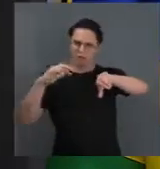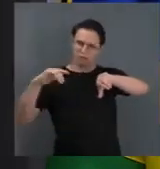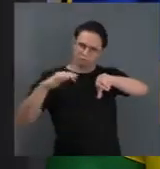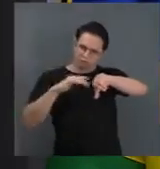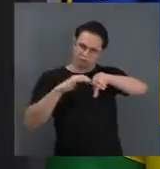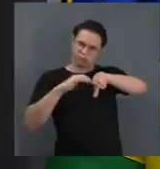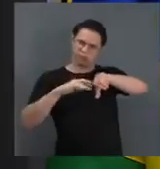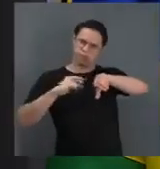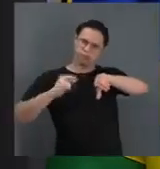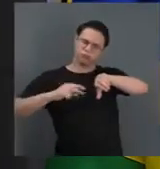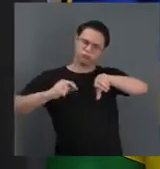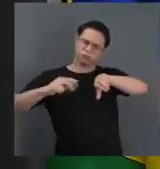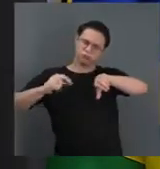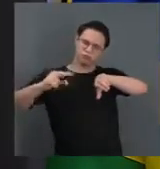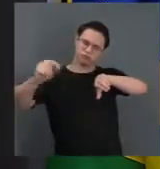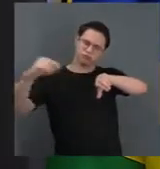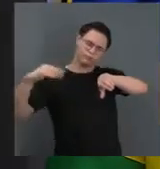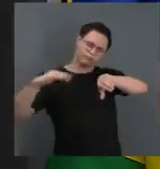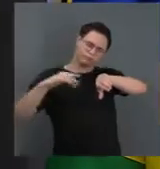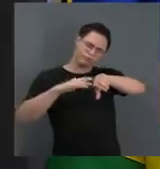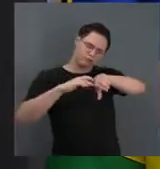Unidos,